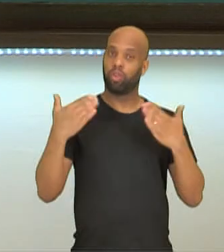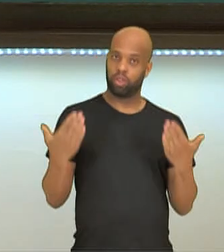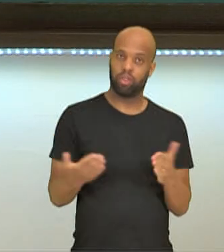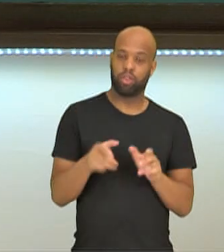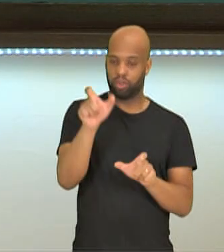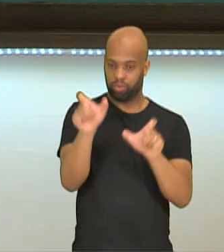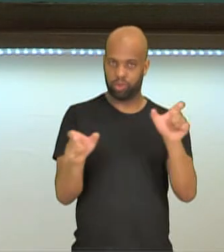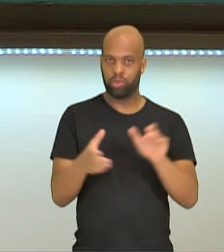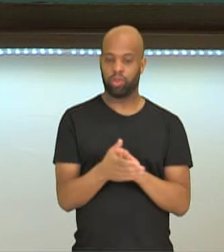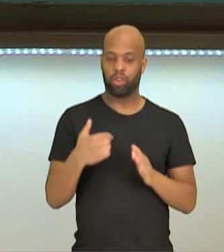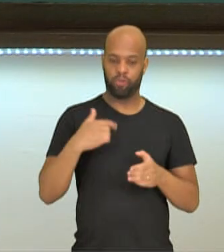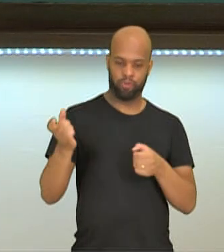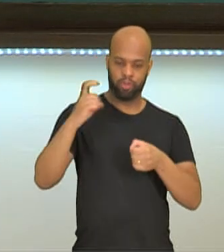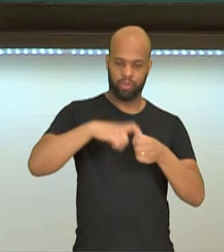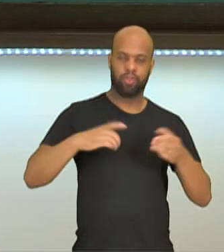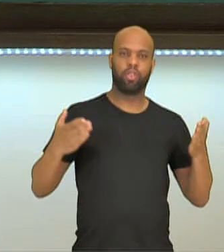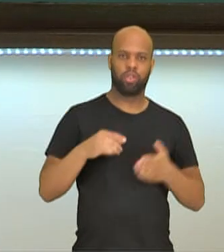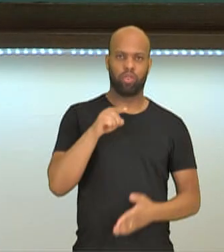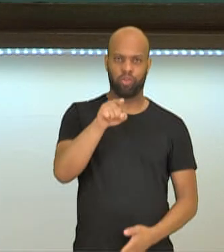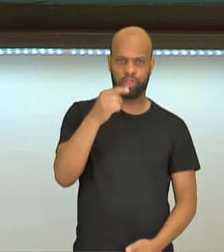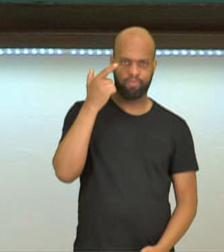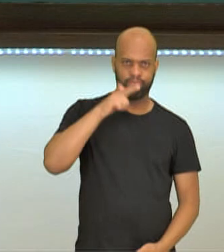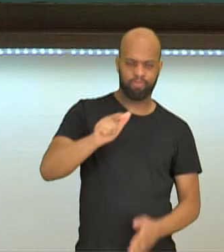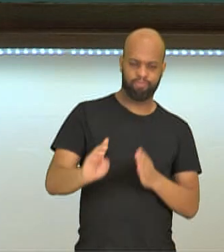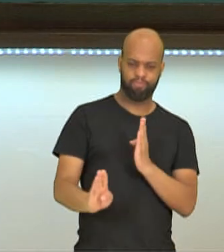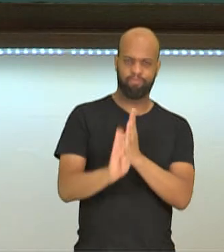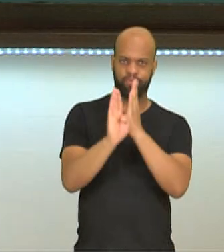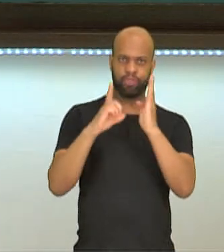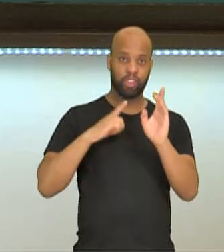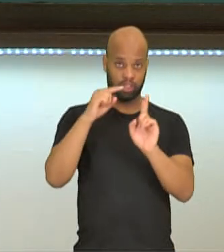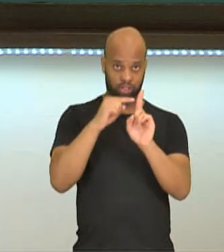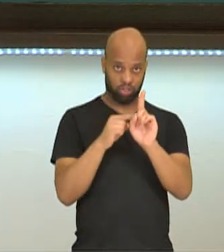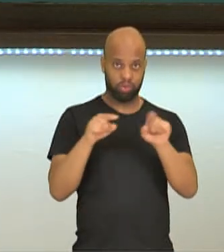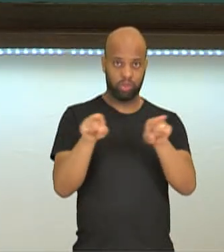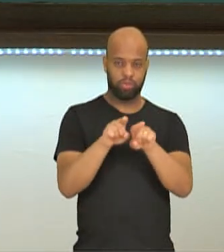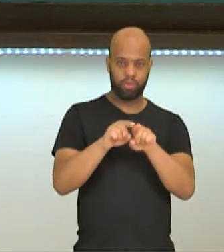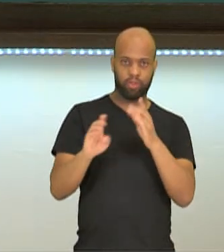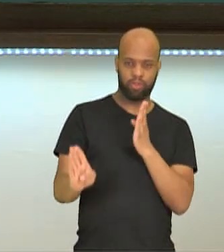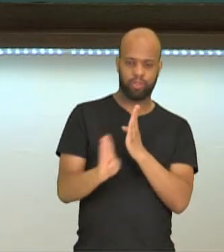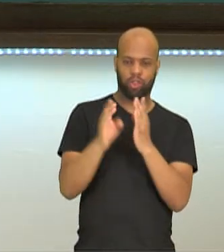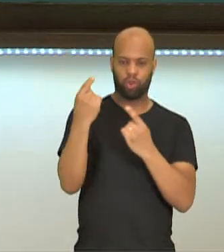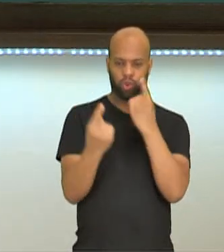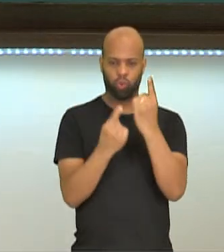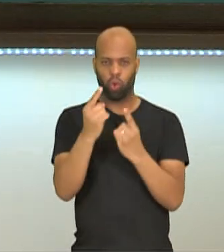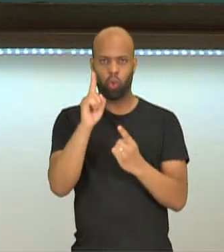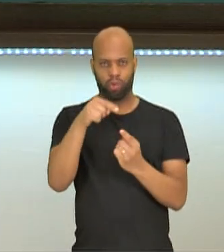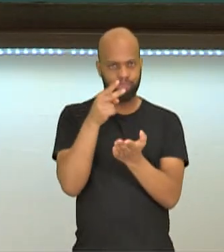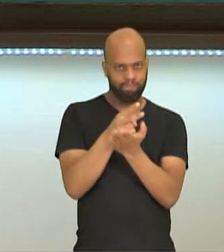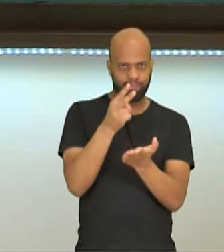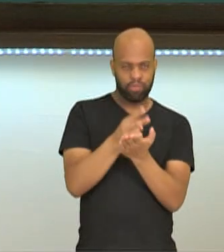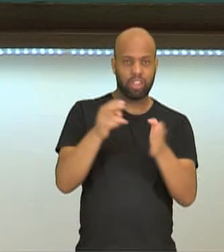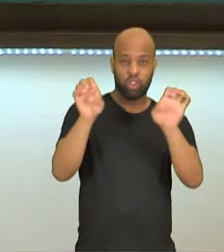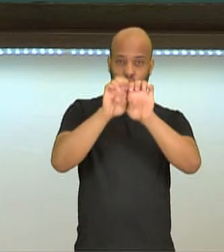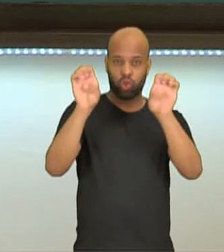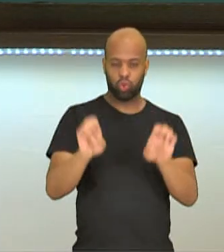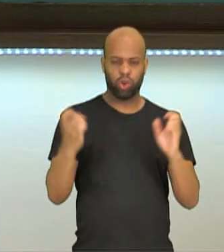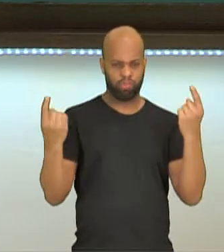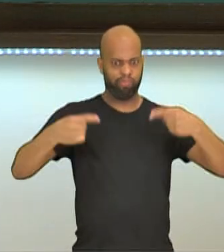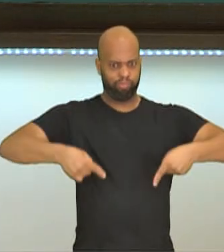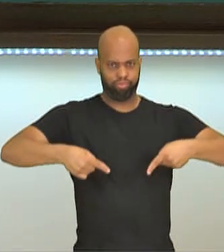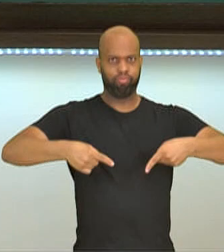Então, pessoal, voltamos. Conseguiram identificar os tipos, identificar qual que é o que se mantém numa estrutura